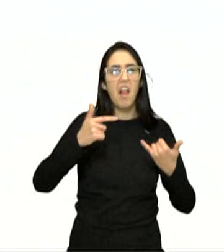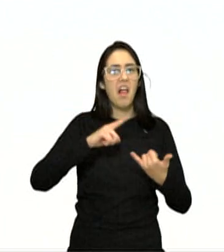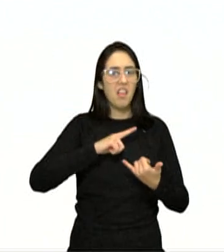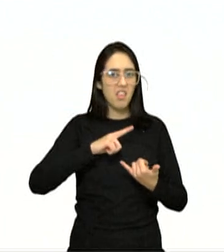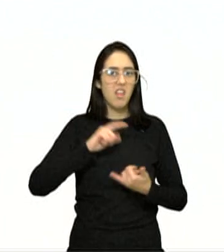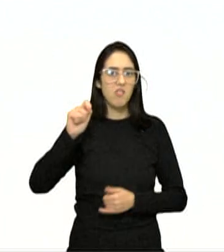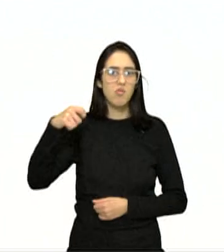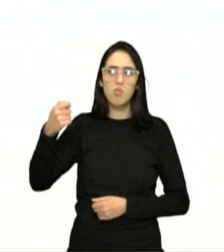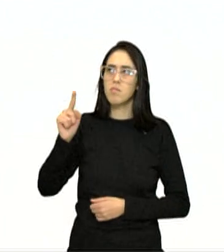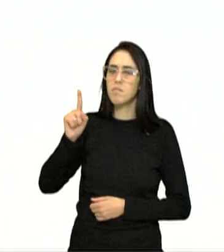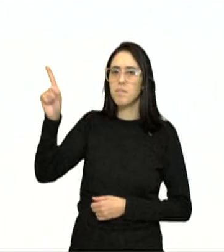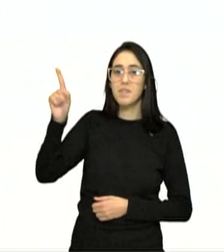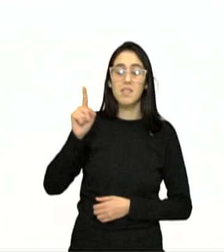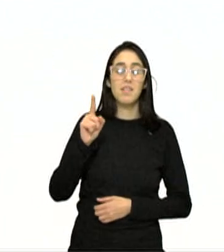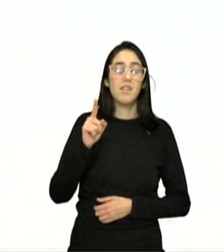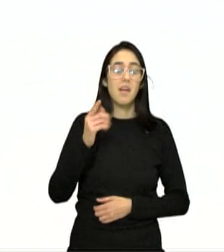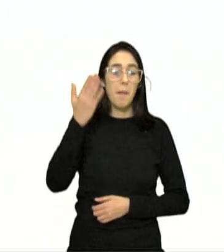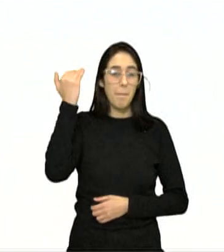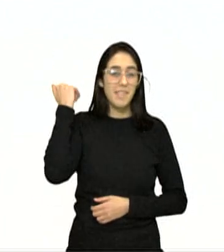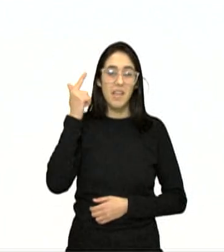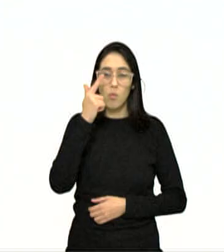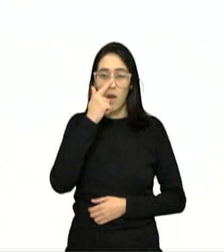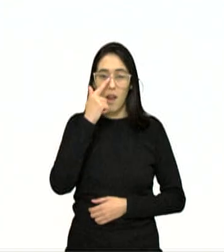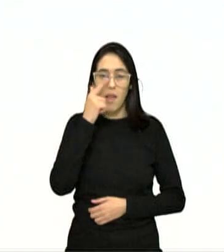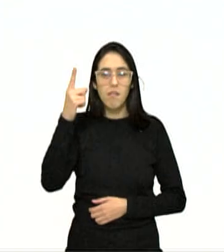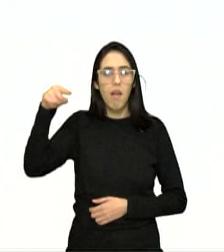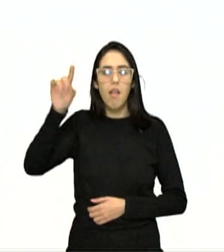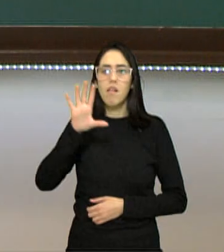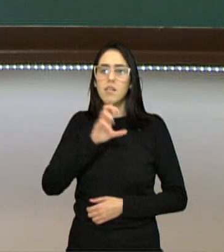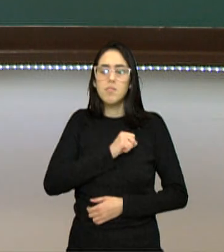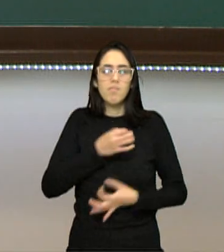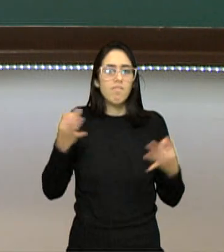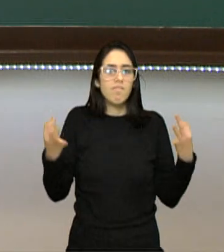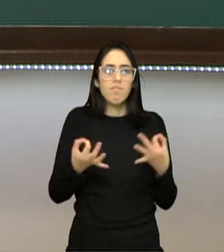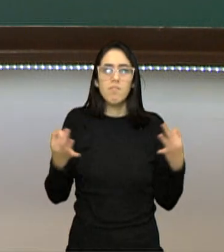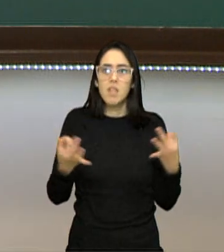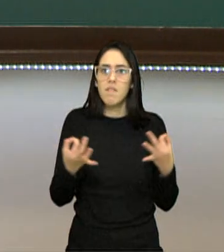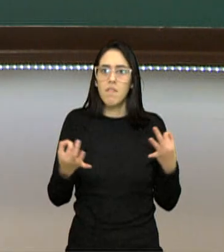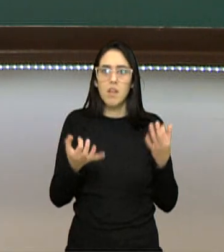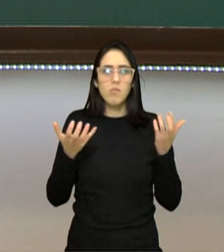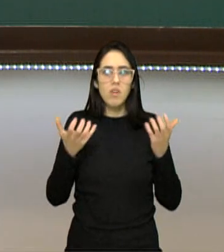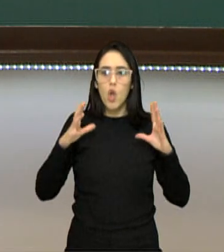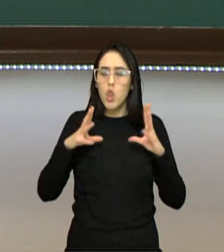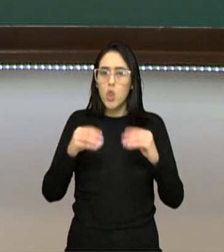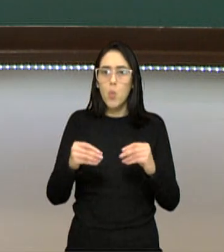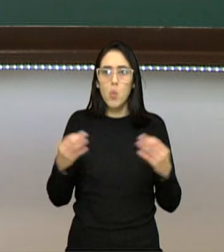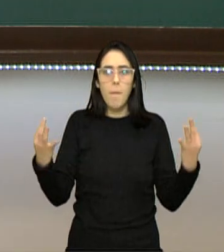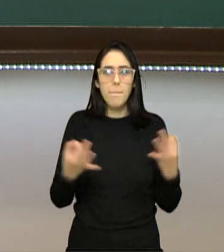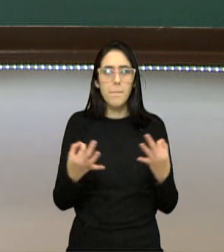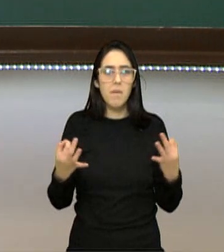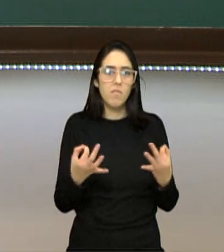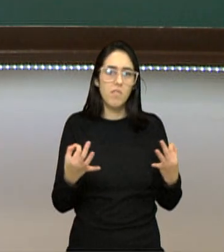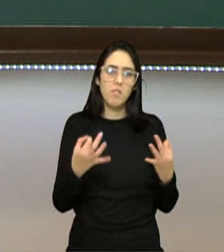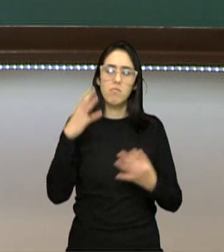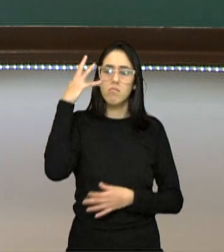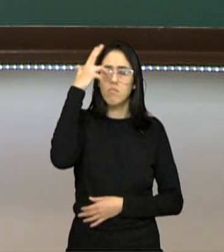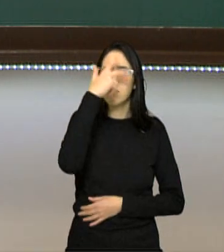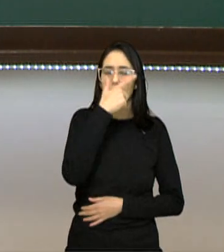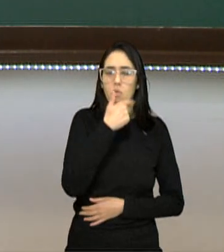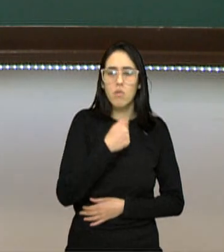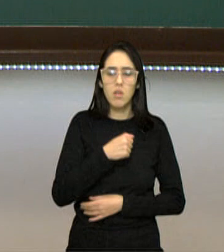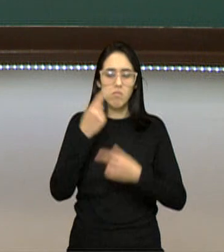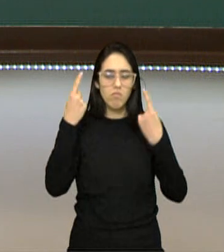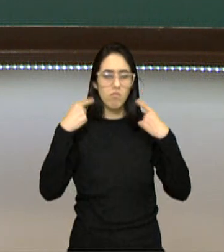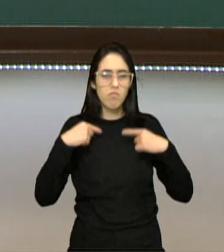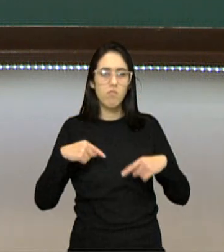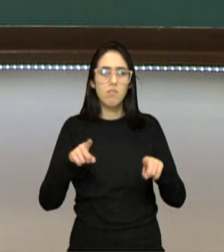aula. O grego tinha paixão pela perfeição. O grego tinha paixão pela beleza,